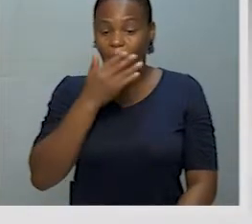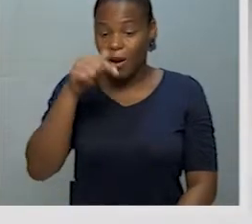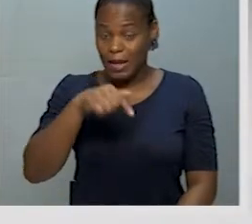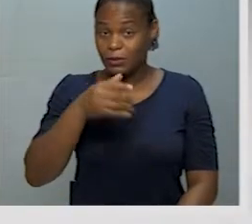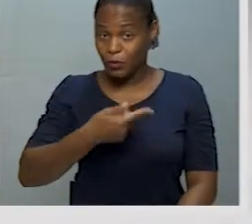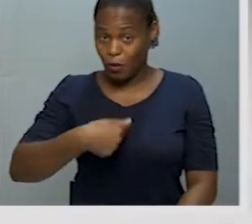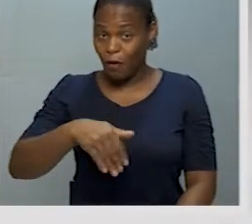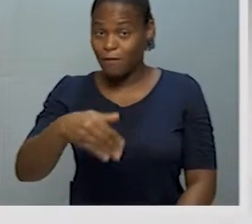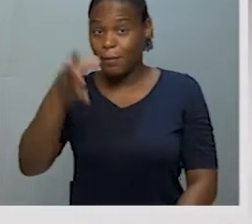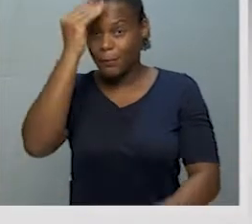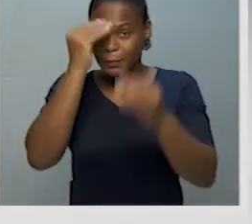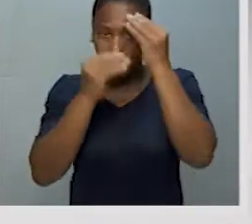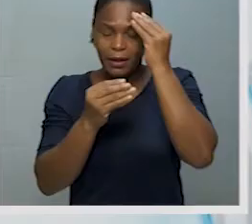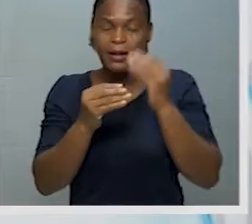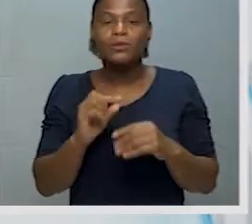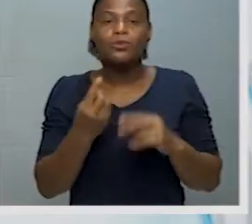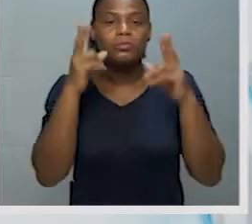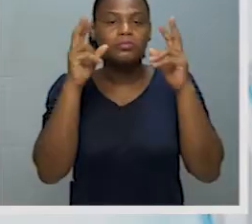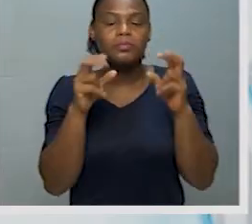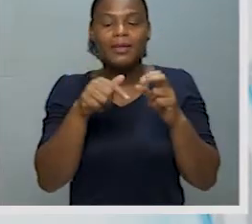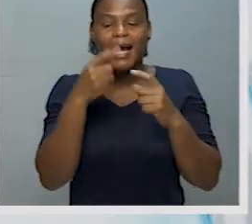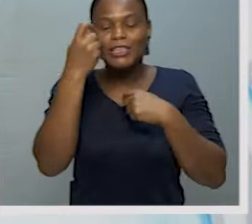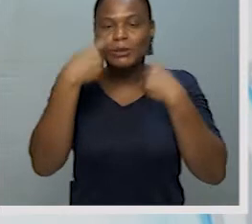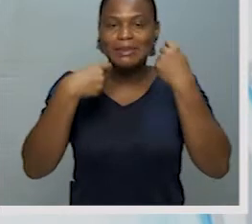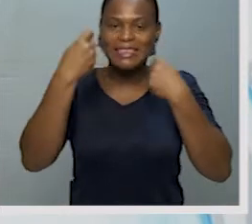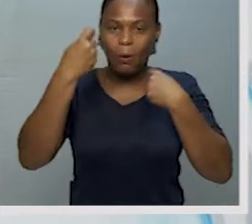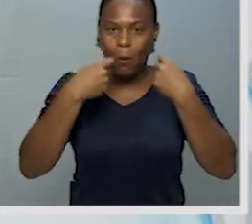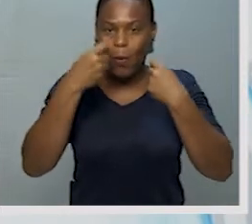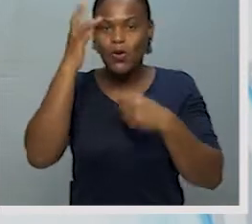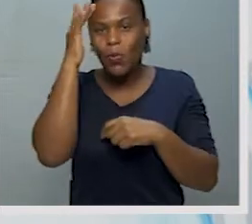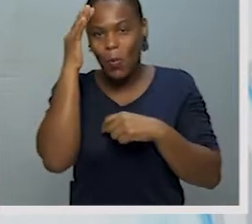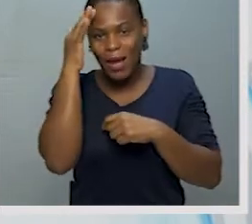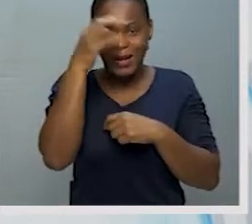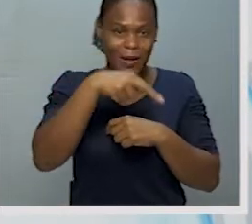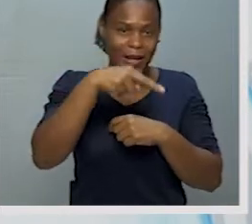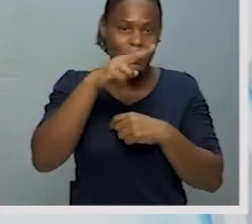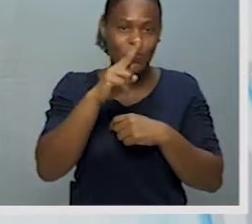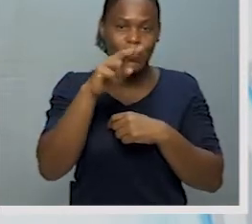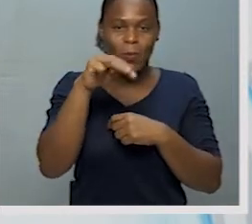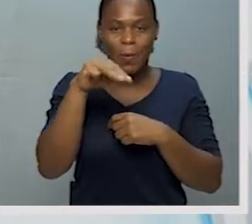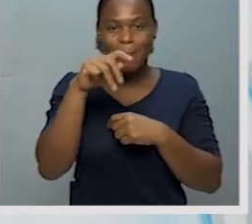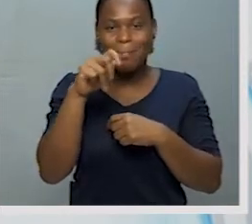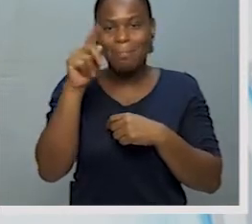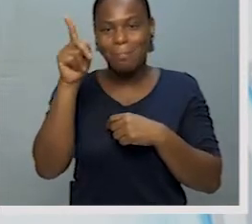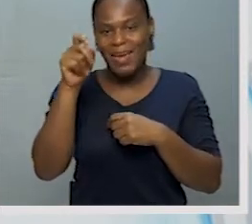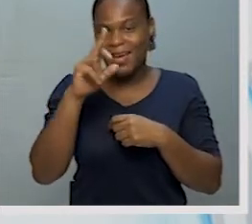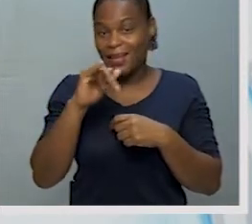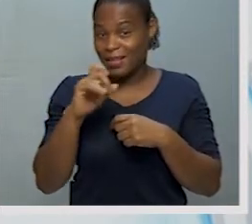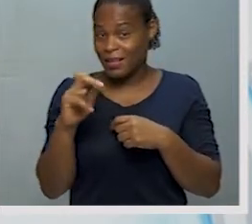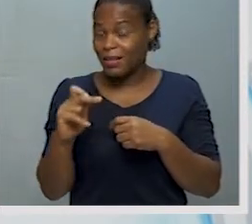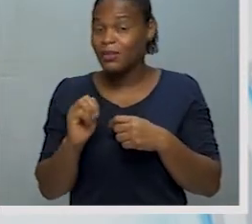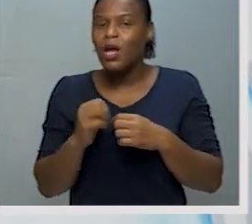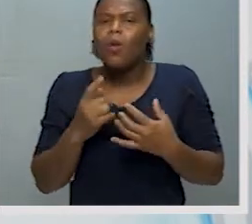Nesta aula, iremos aprender sobre expressões numéricas. O que é que já vimos até